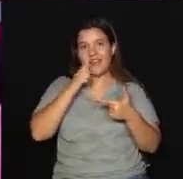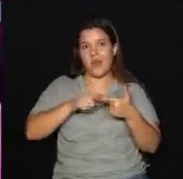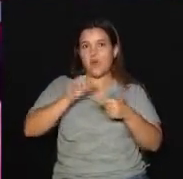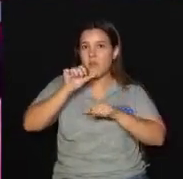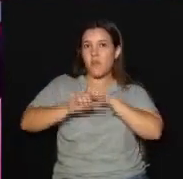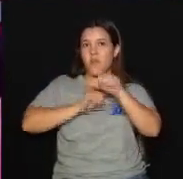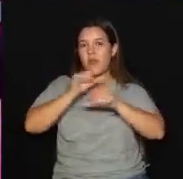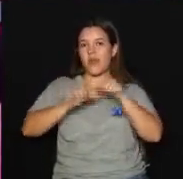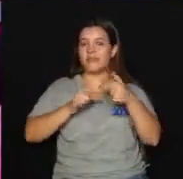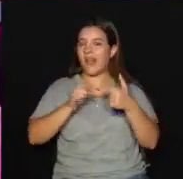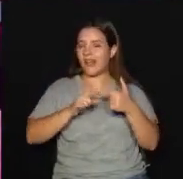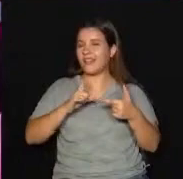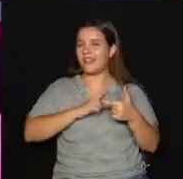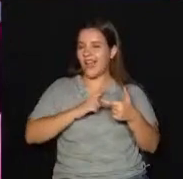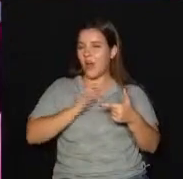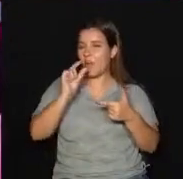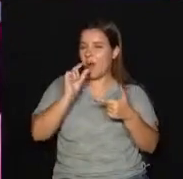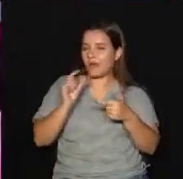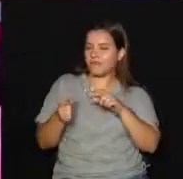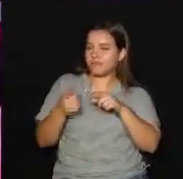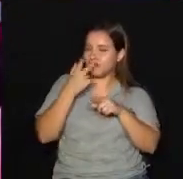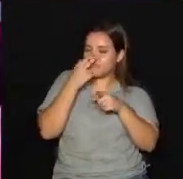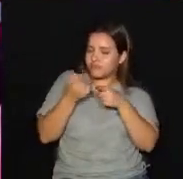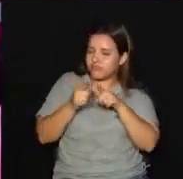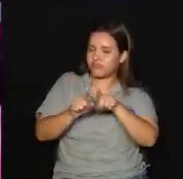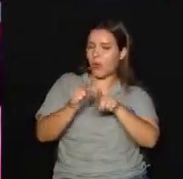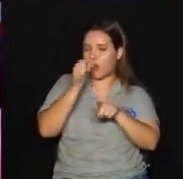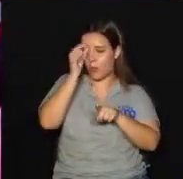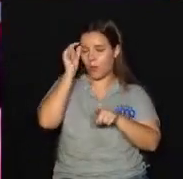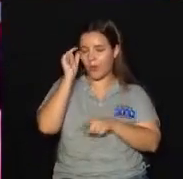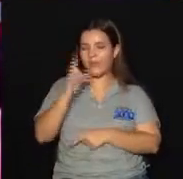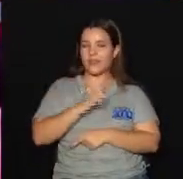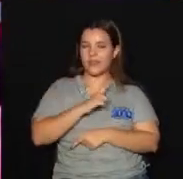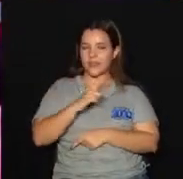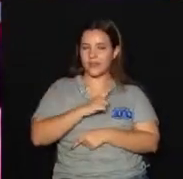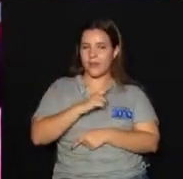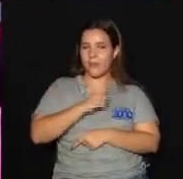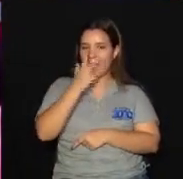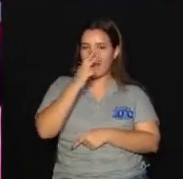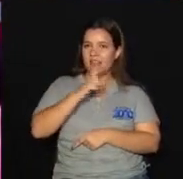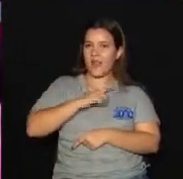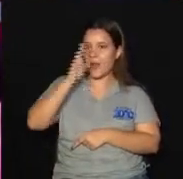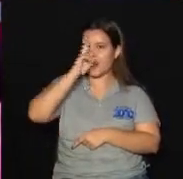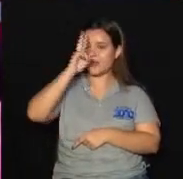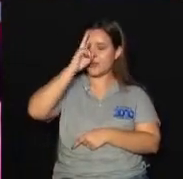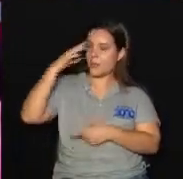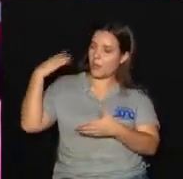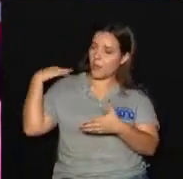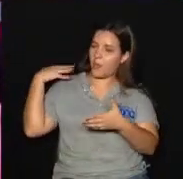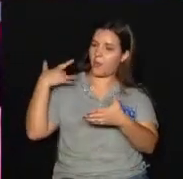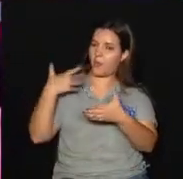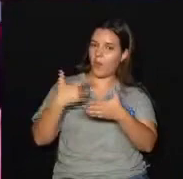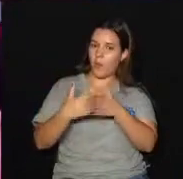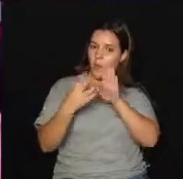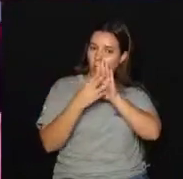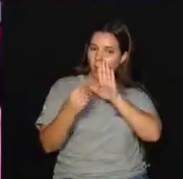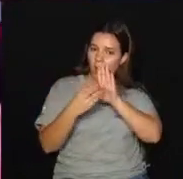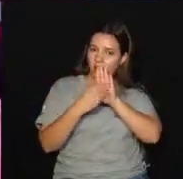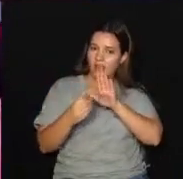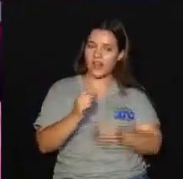uma ruptura ou o fim de um histórico, de uma trajetória, de um modelo político.